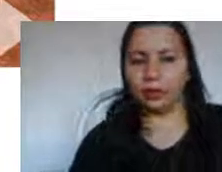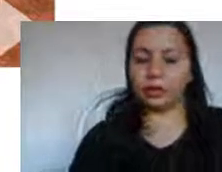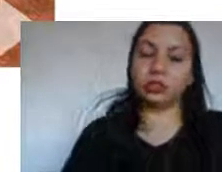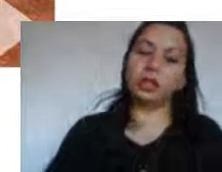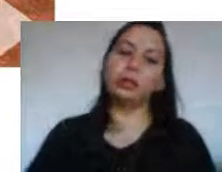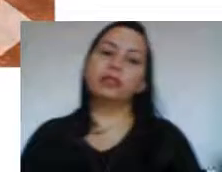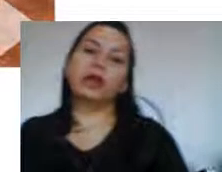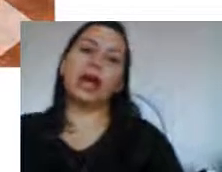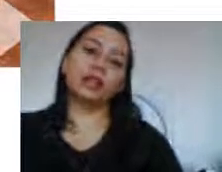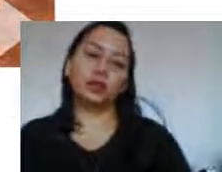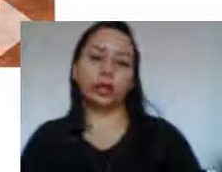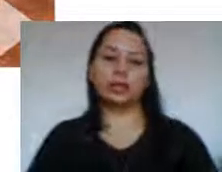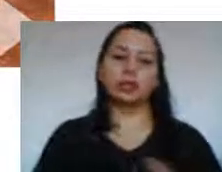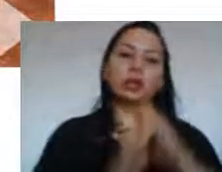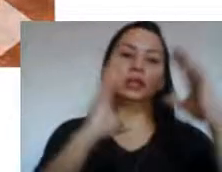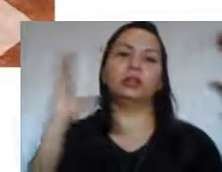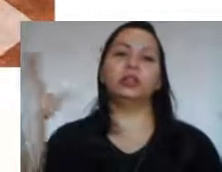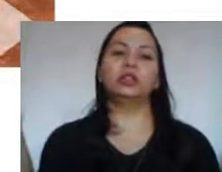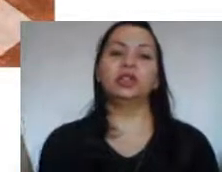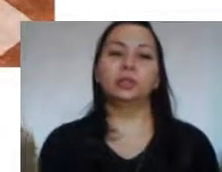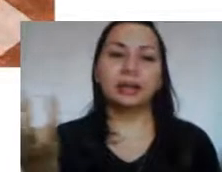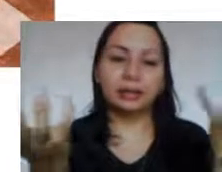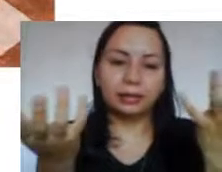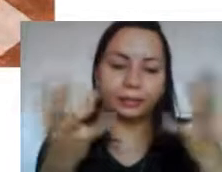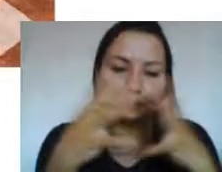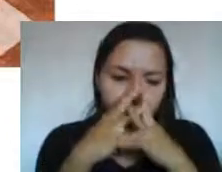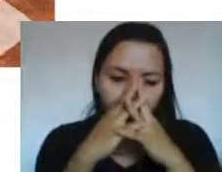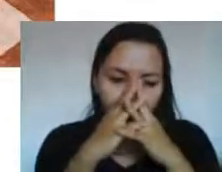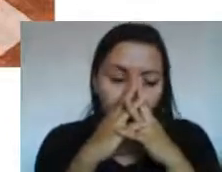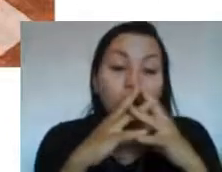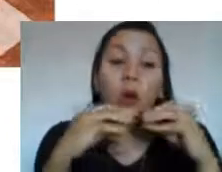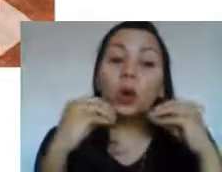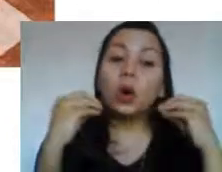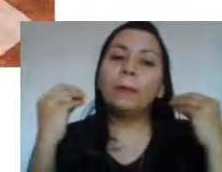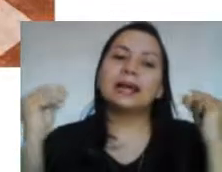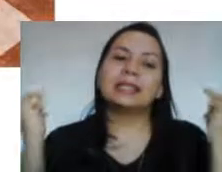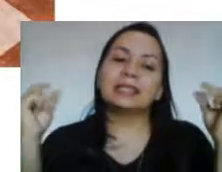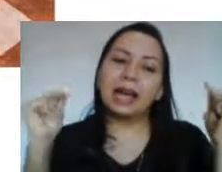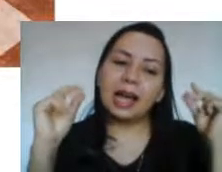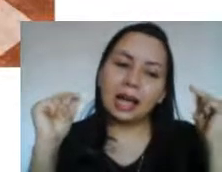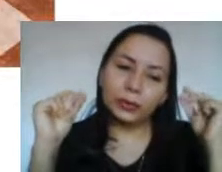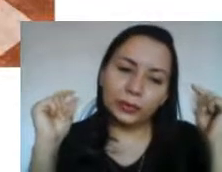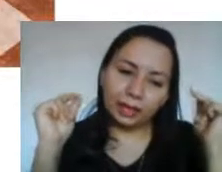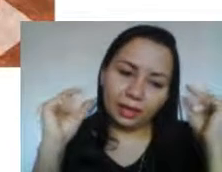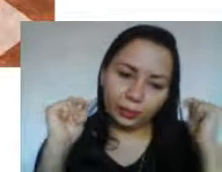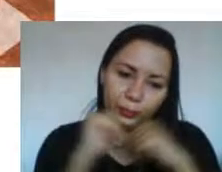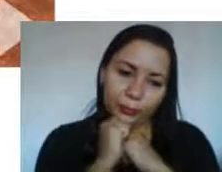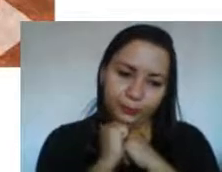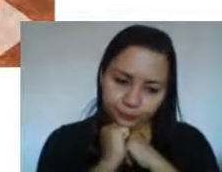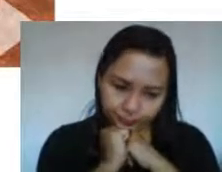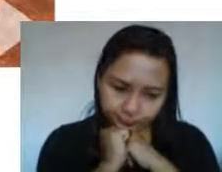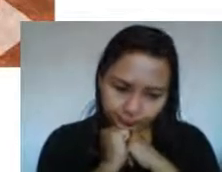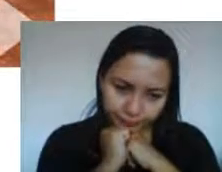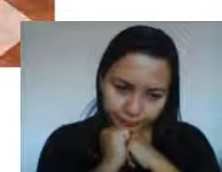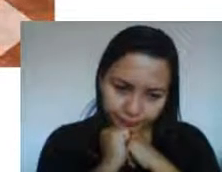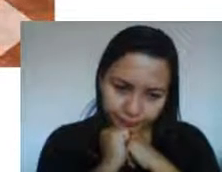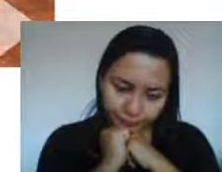esquema. A gente tem uma área de floresta totalmente desmatada. Com o passar do tempo,